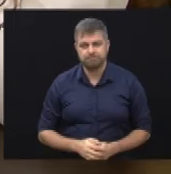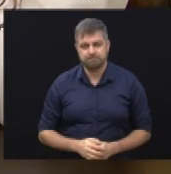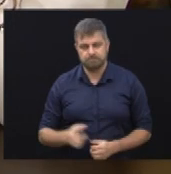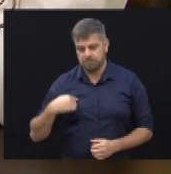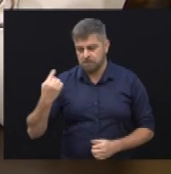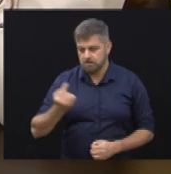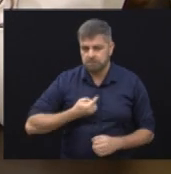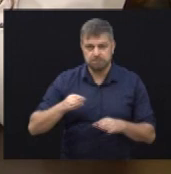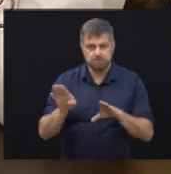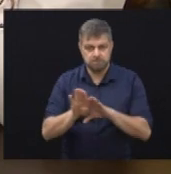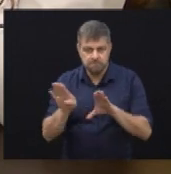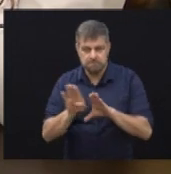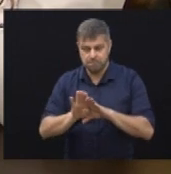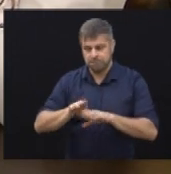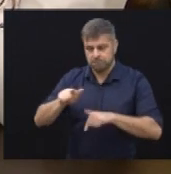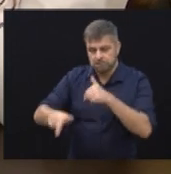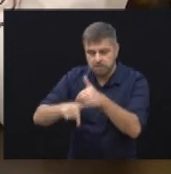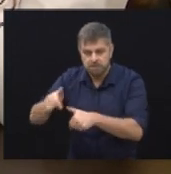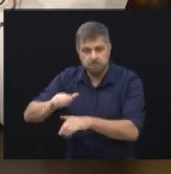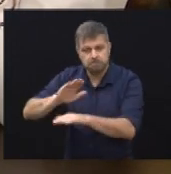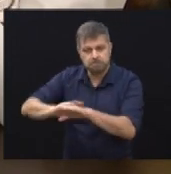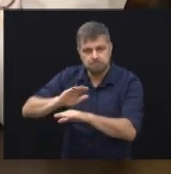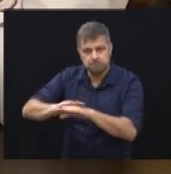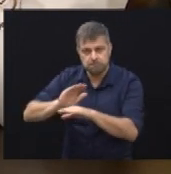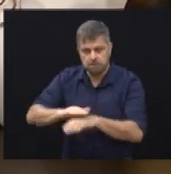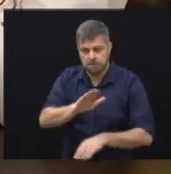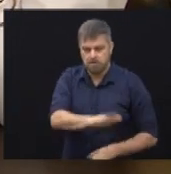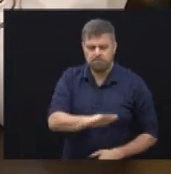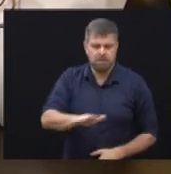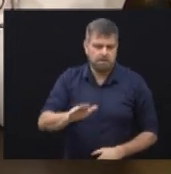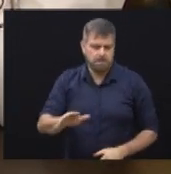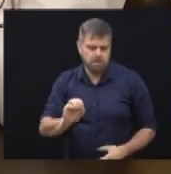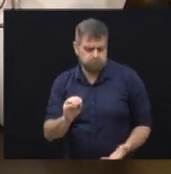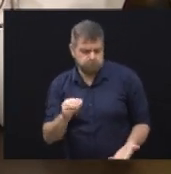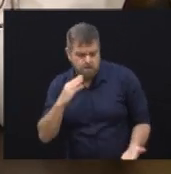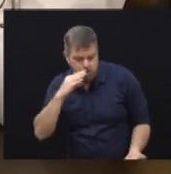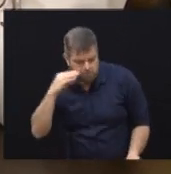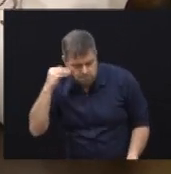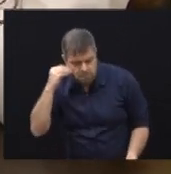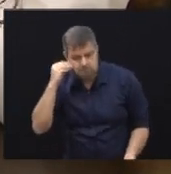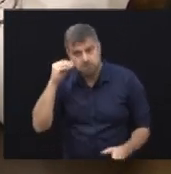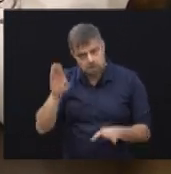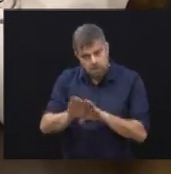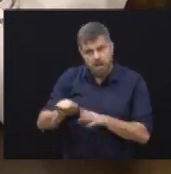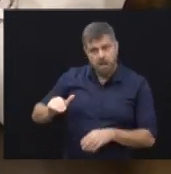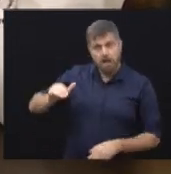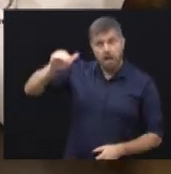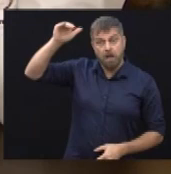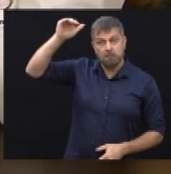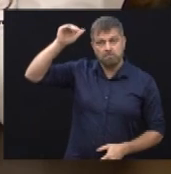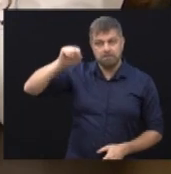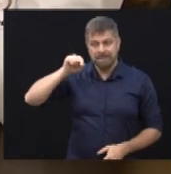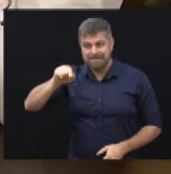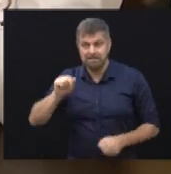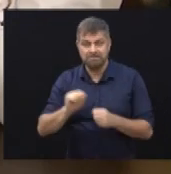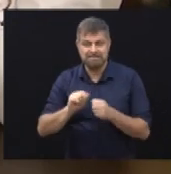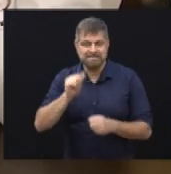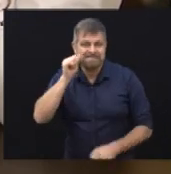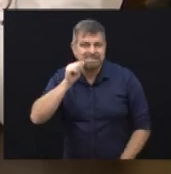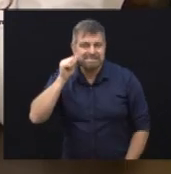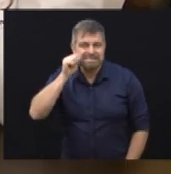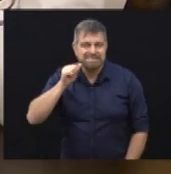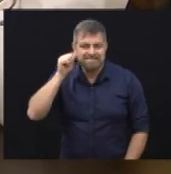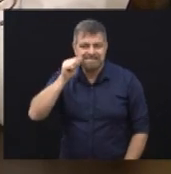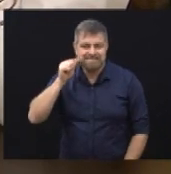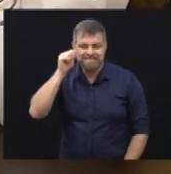A gente também faz alguns trabalhos com crianças, adolescentes, adultos que estão em conjunto com tratamento